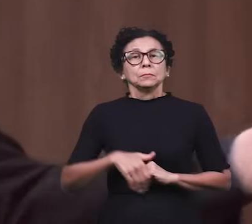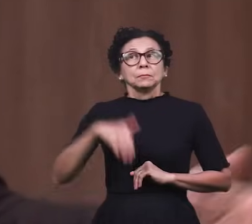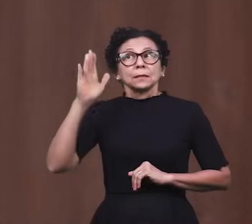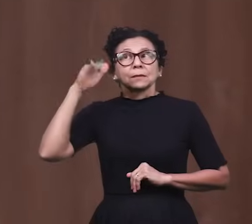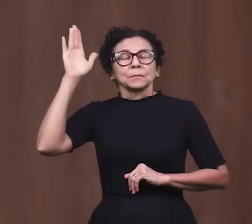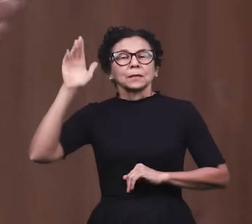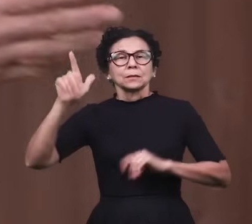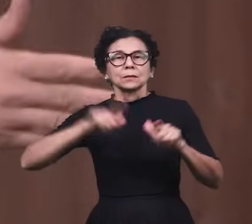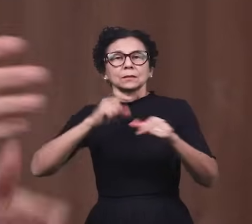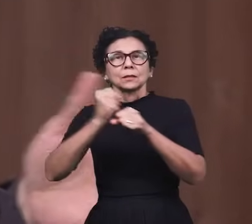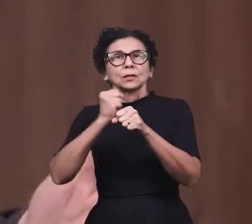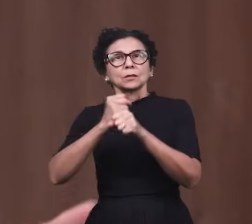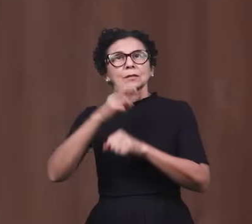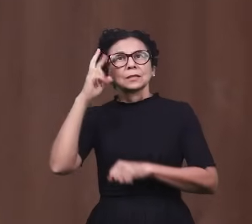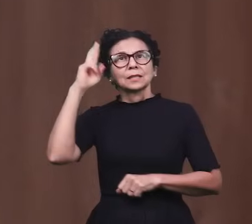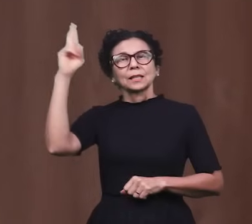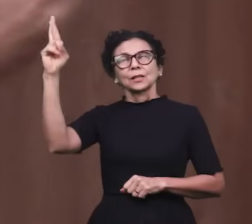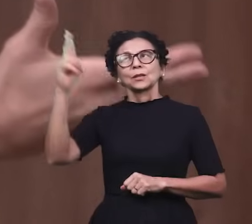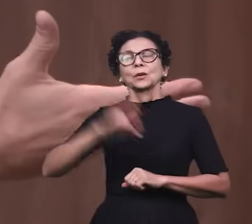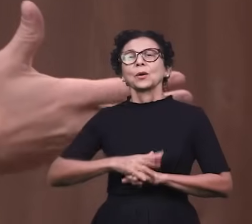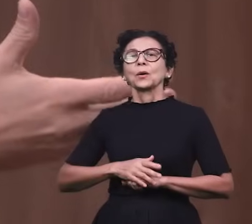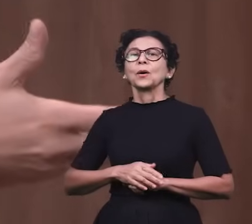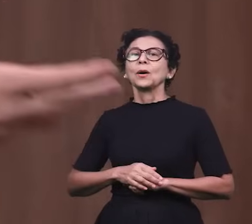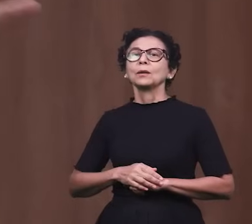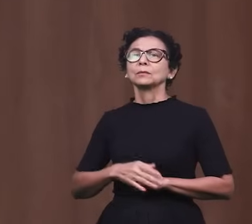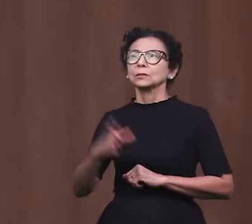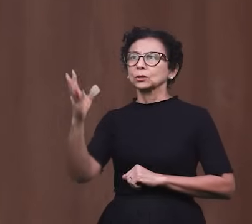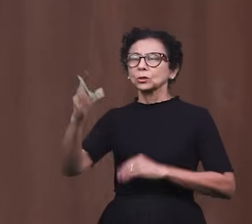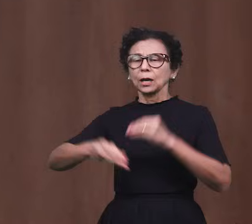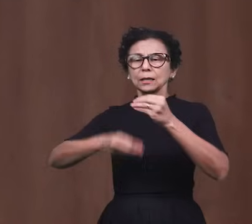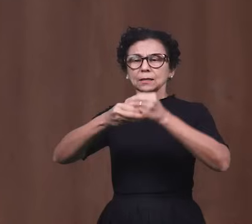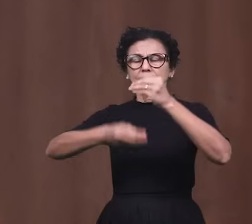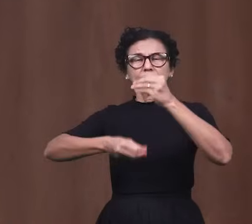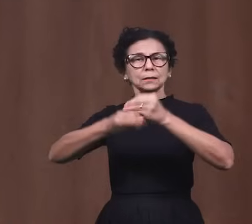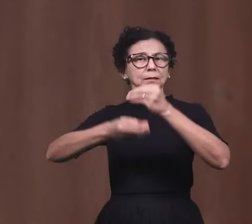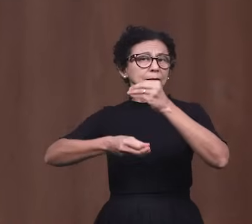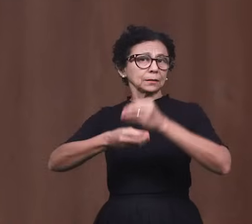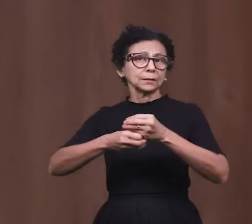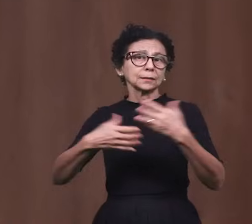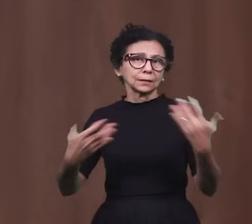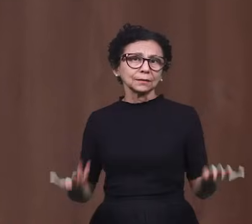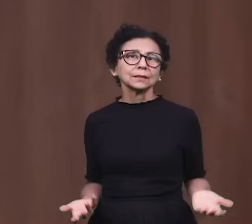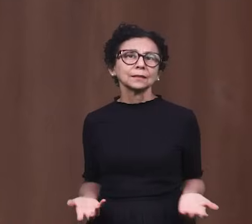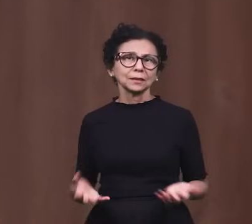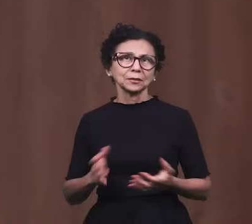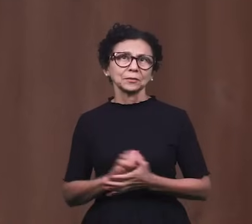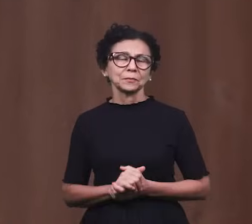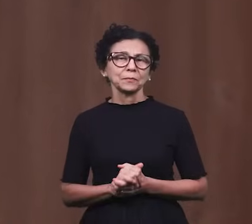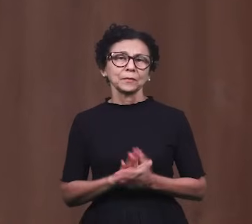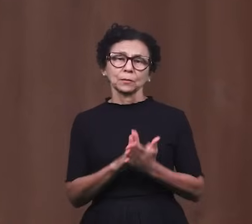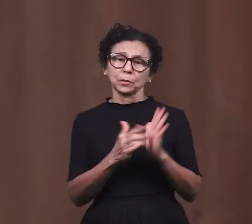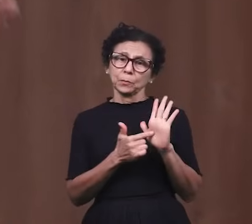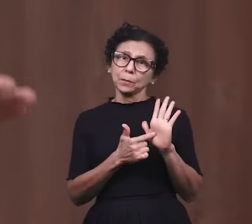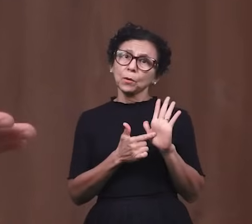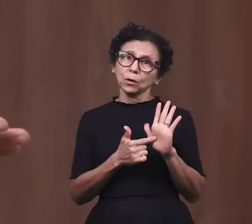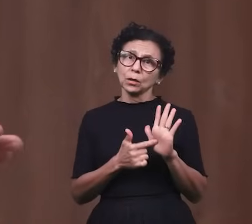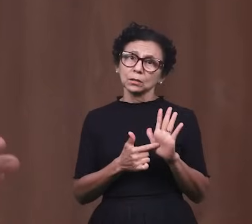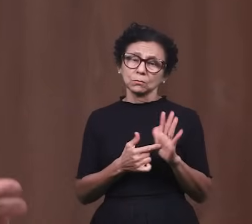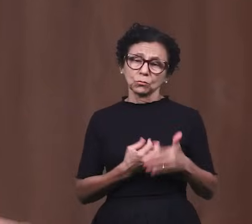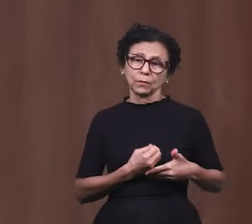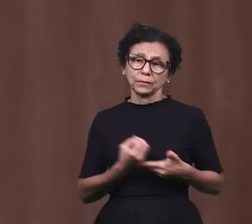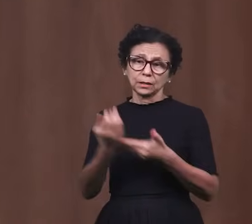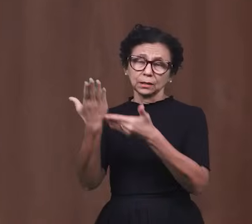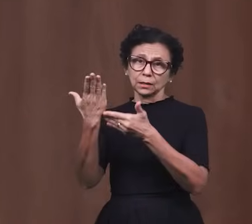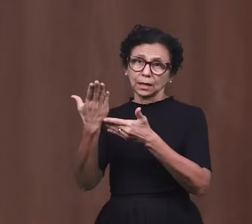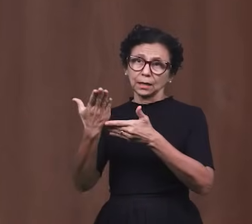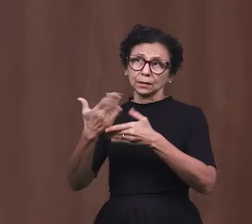Mas todos os jovens estão fazendo isso. Quanto mais eu faço, mais eu vou ter, mais o Senhor vai me dar, o Senhor vai me acrescentar. E não sou eu que estou falando, não, a palavra garante,